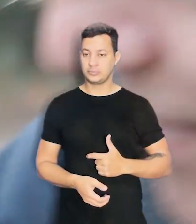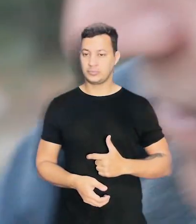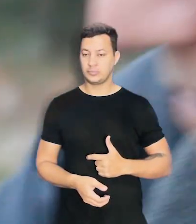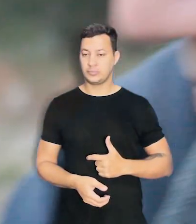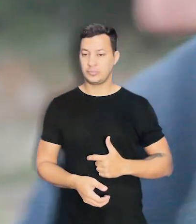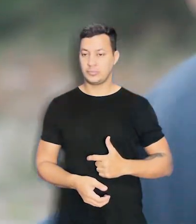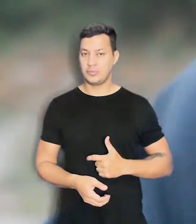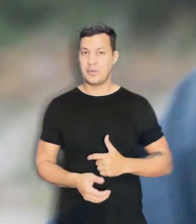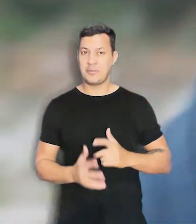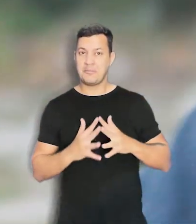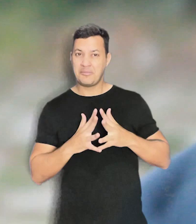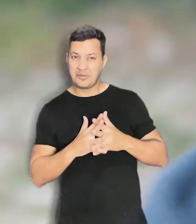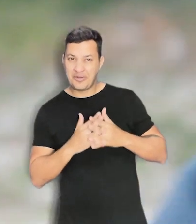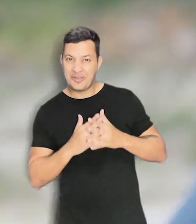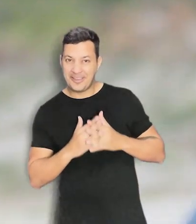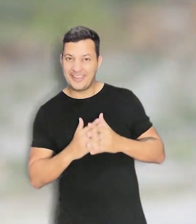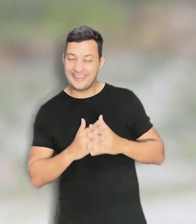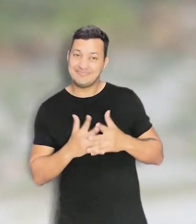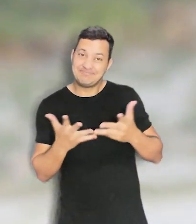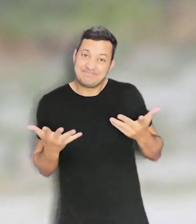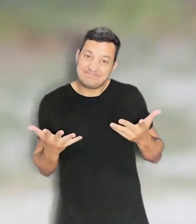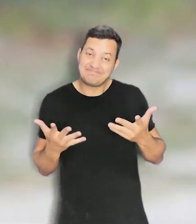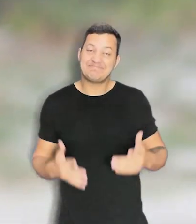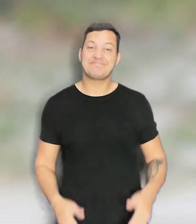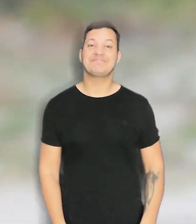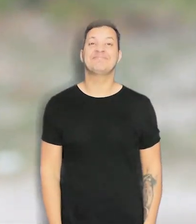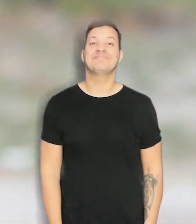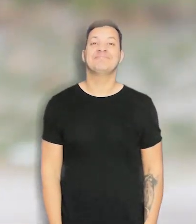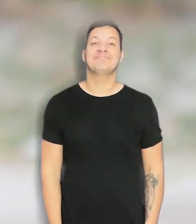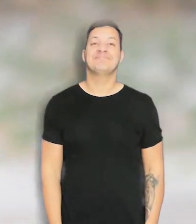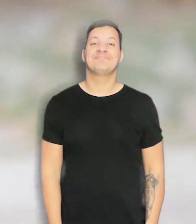É complexo isso, né?